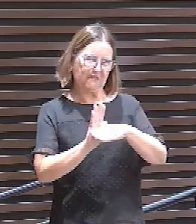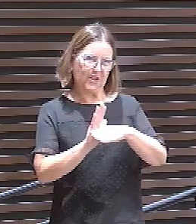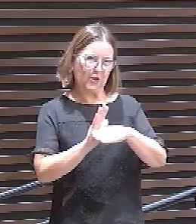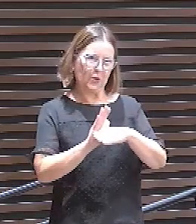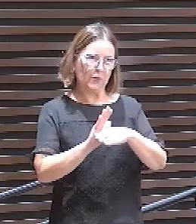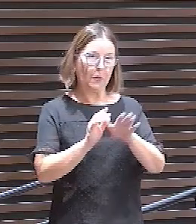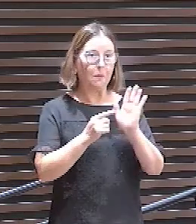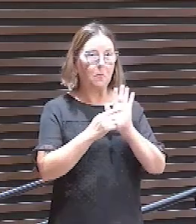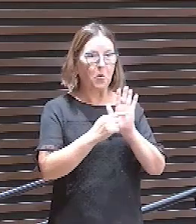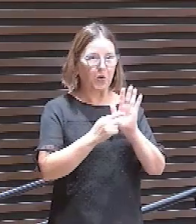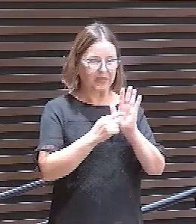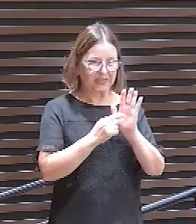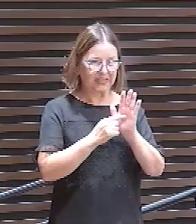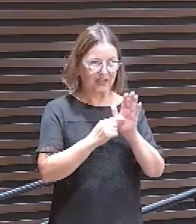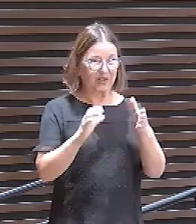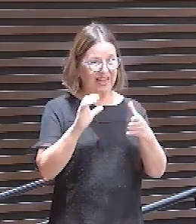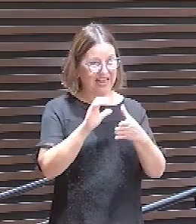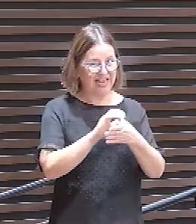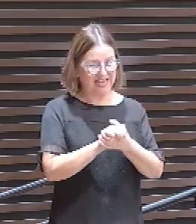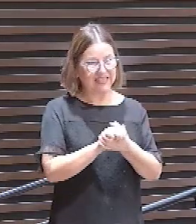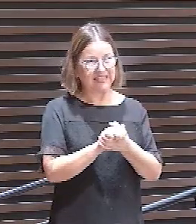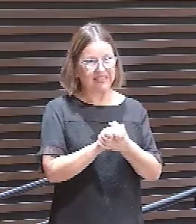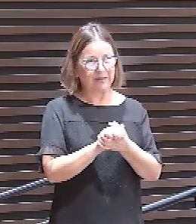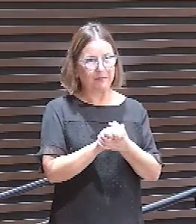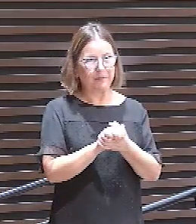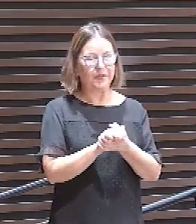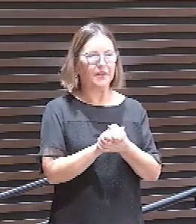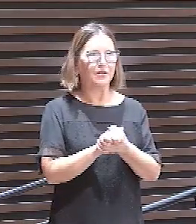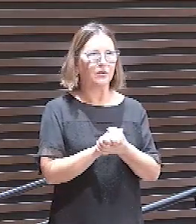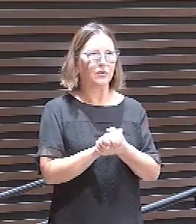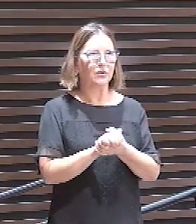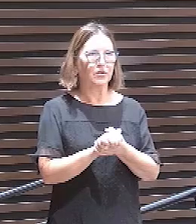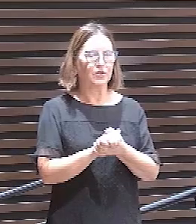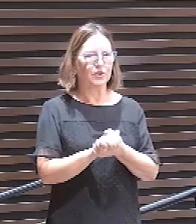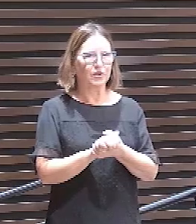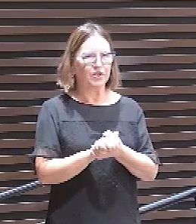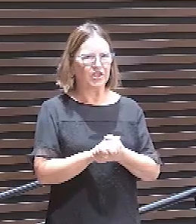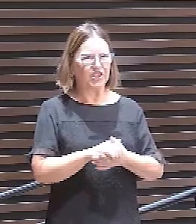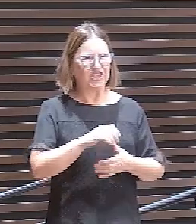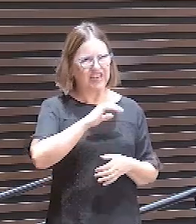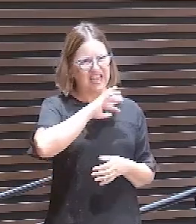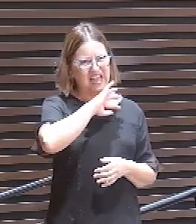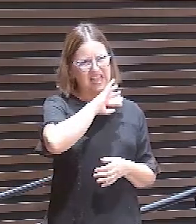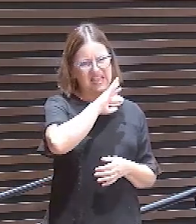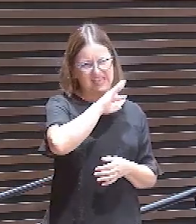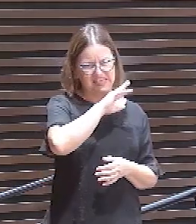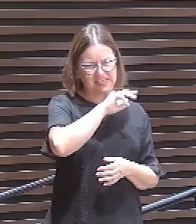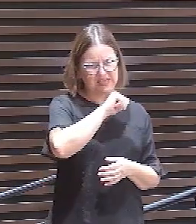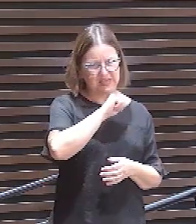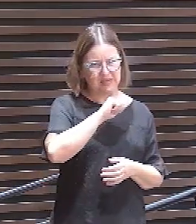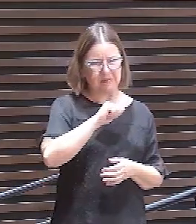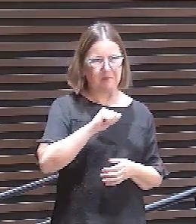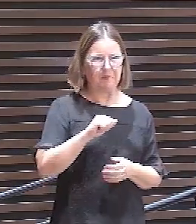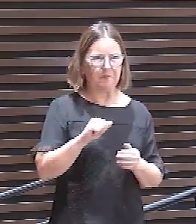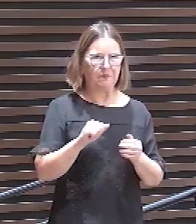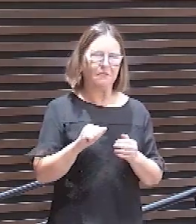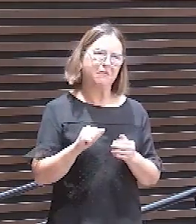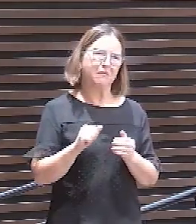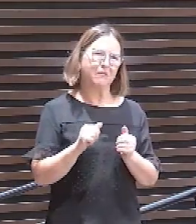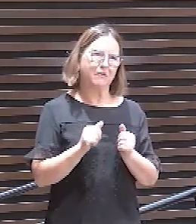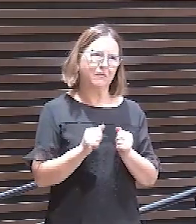homem. O cruzamento não só das figuras que